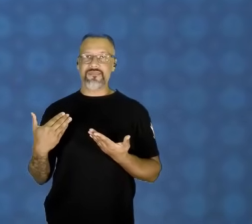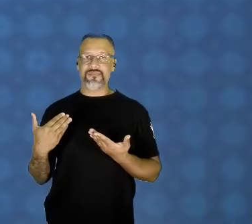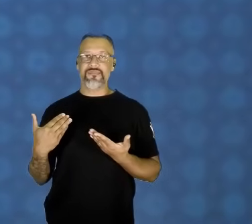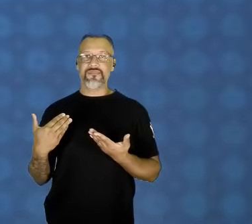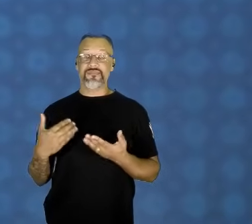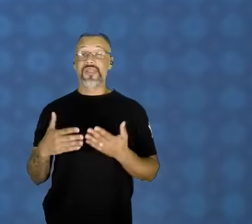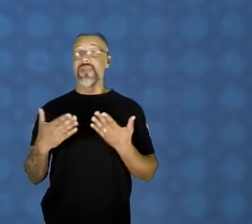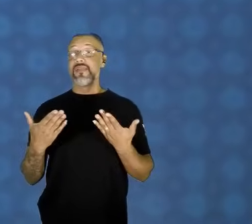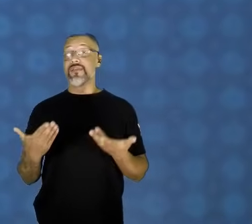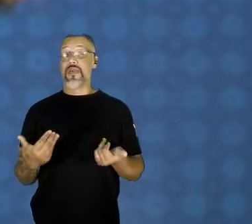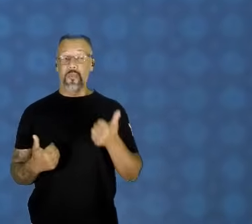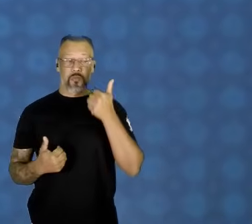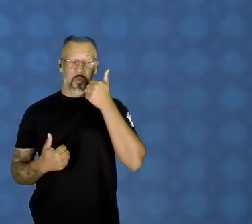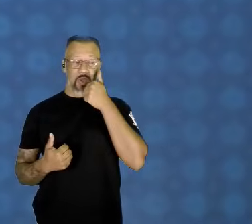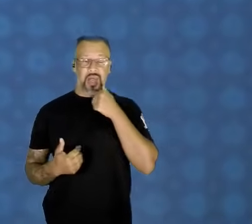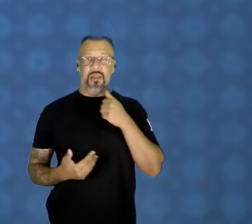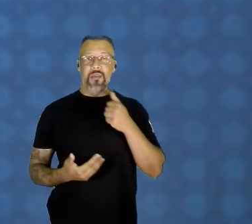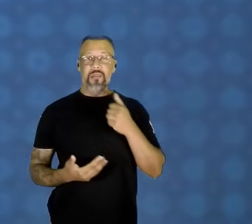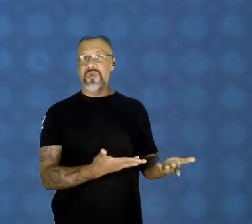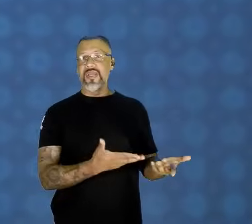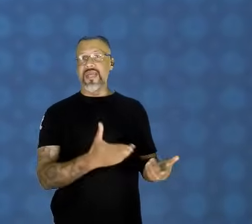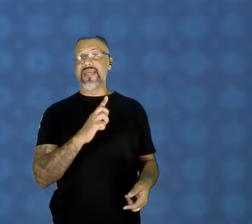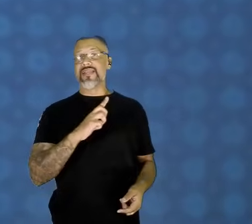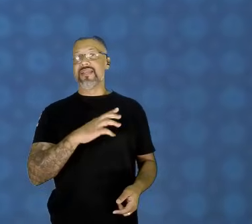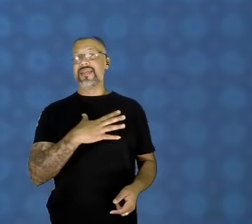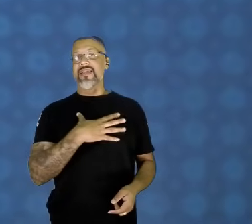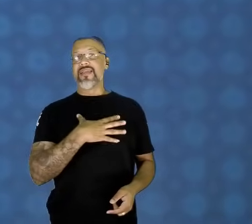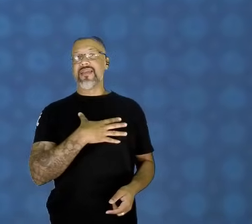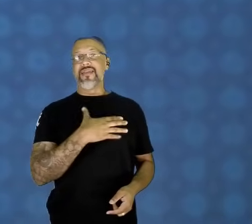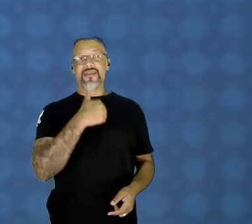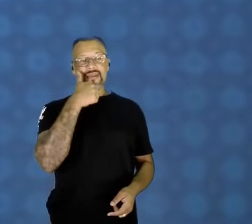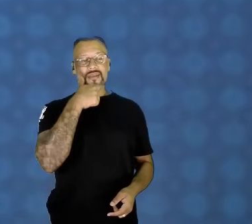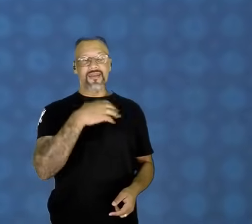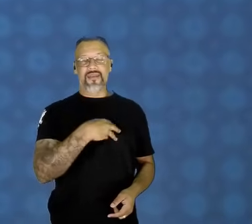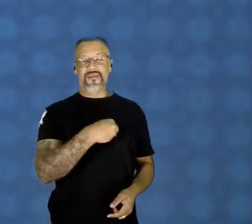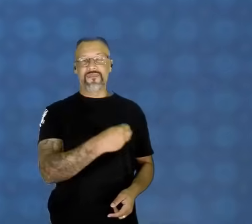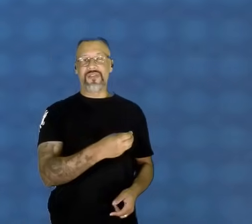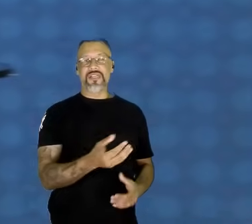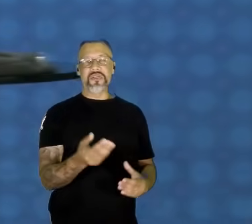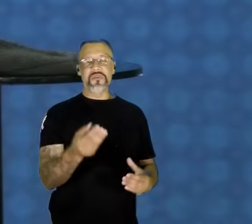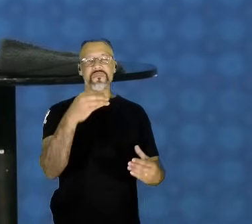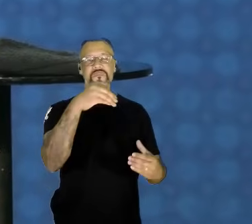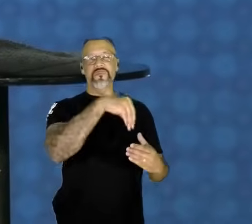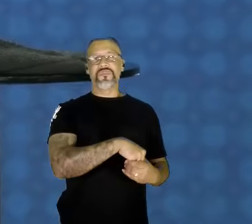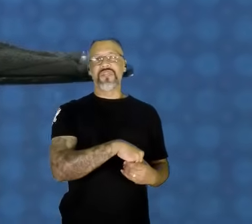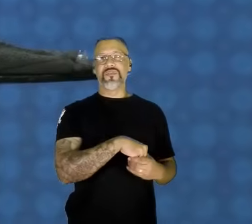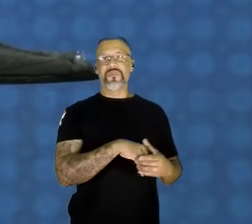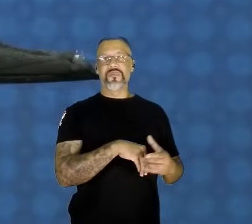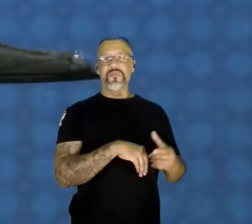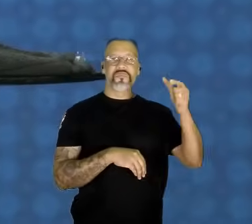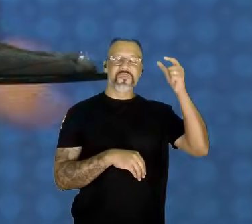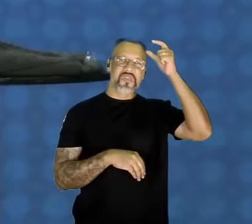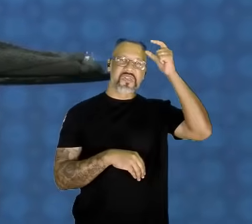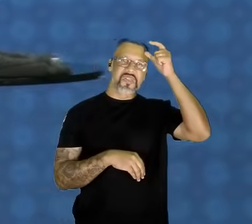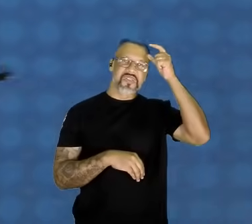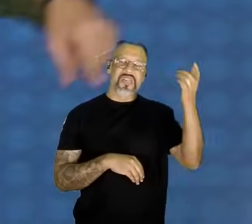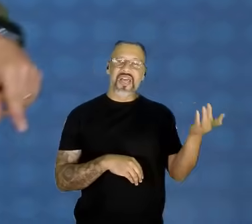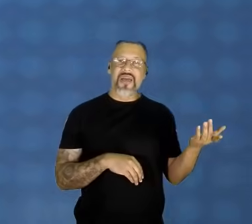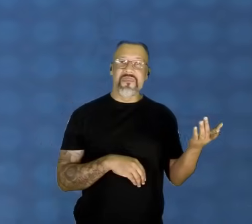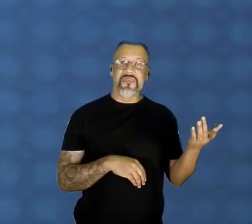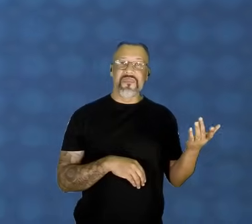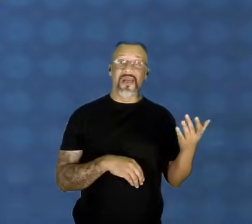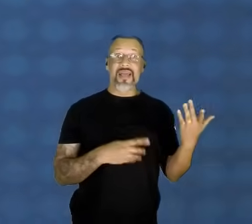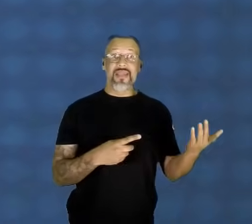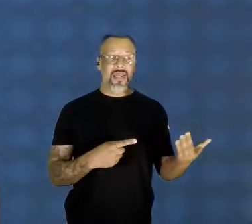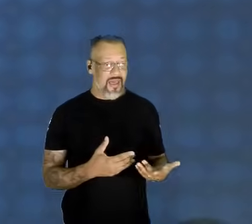filha endemoniada, e graças ao demônio que está na filha dela, ela está desacreditada da religião antiga dela, e ela está indo para